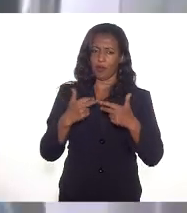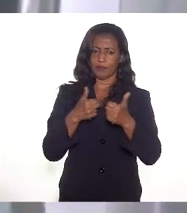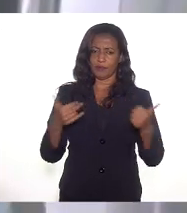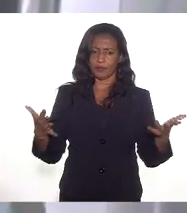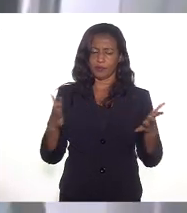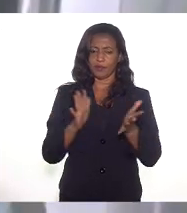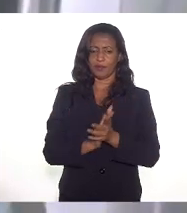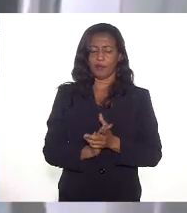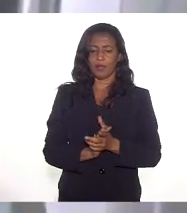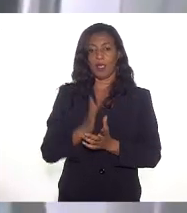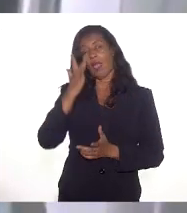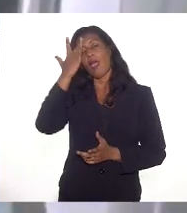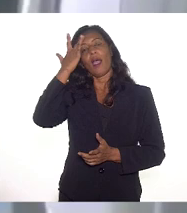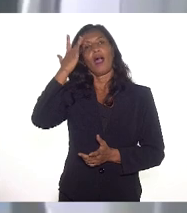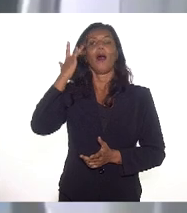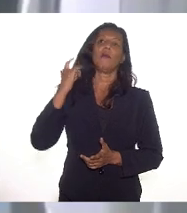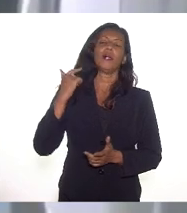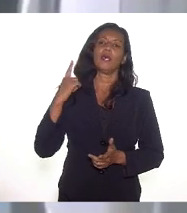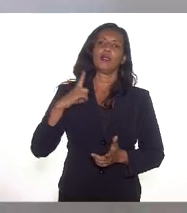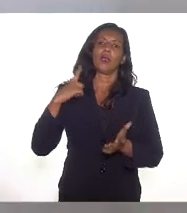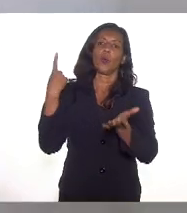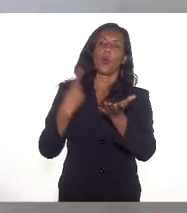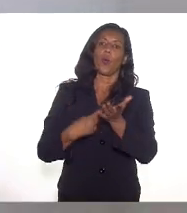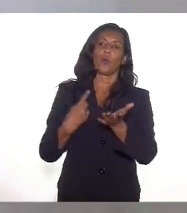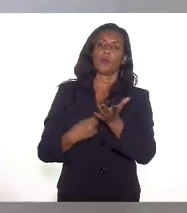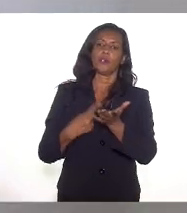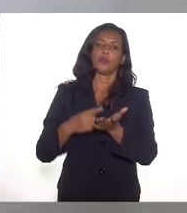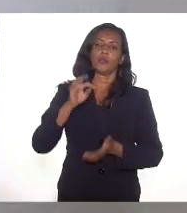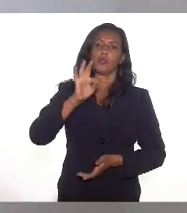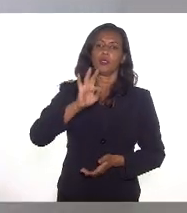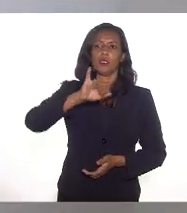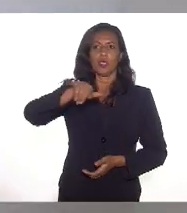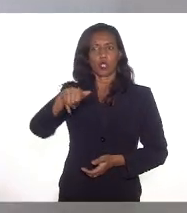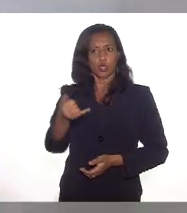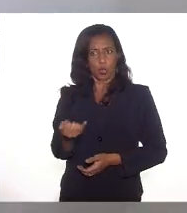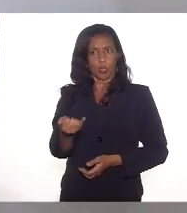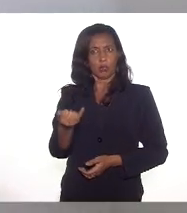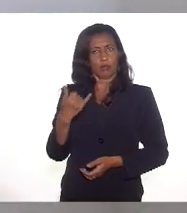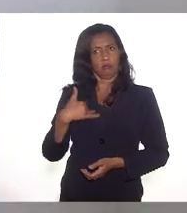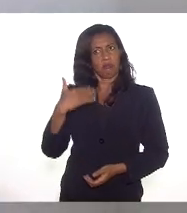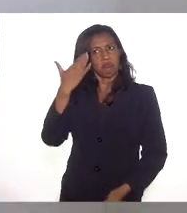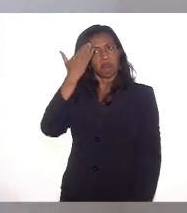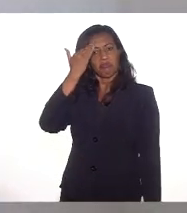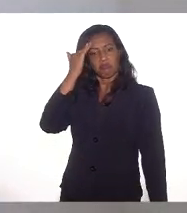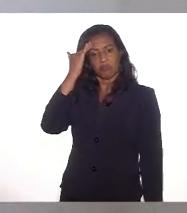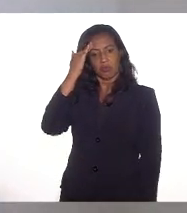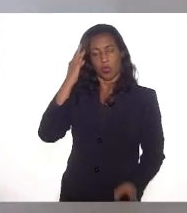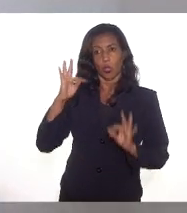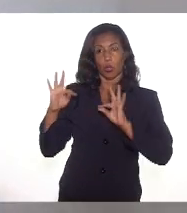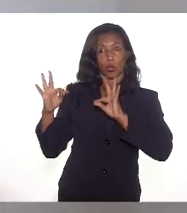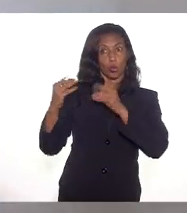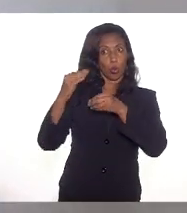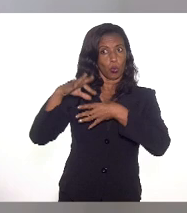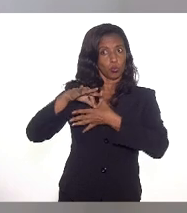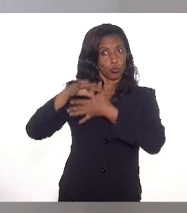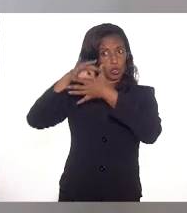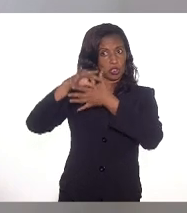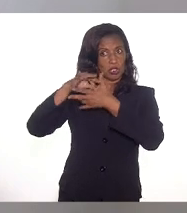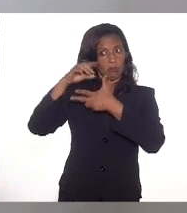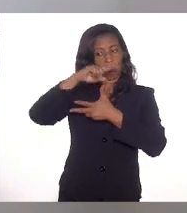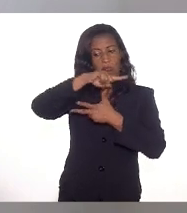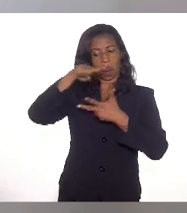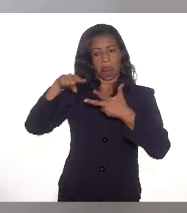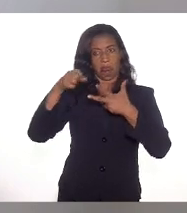Amanhã eu tenho um compromisso no TJ, que eu estou entendendo que vai estar lá todos os representantes dos poderes para